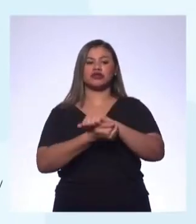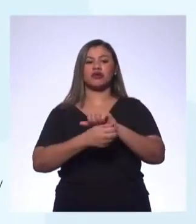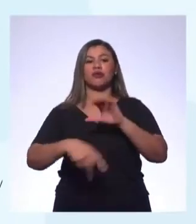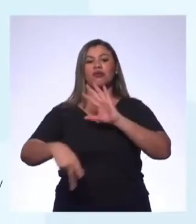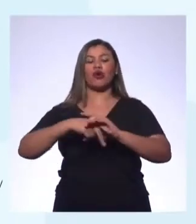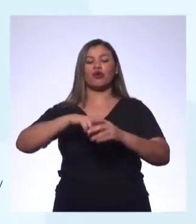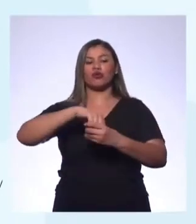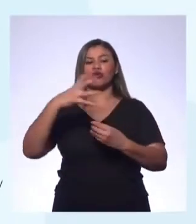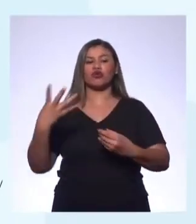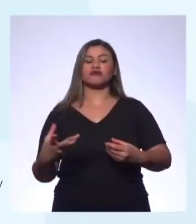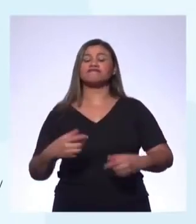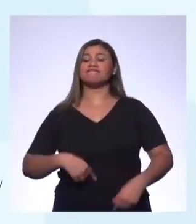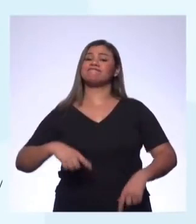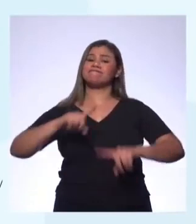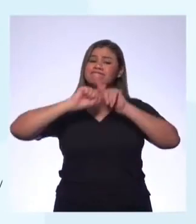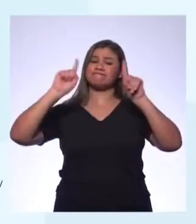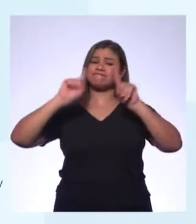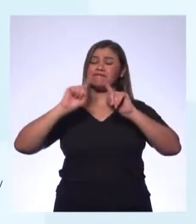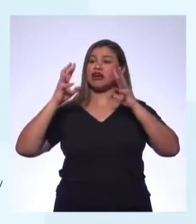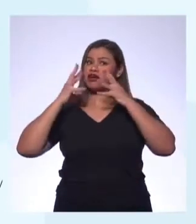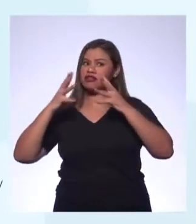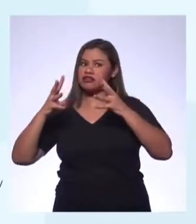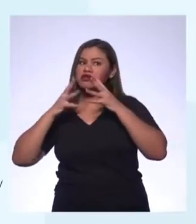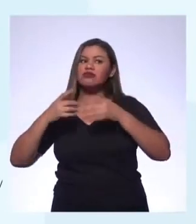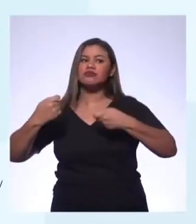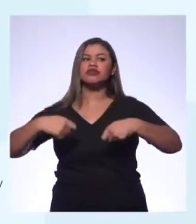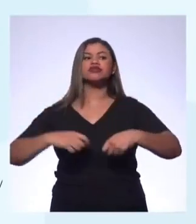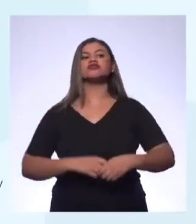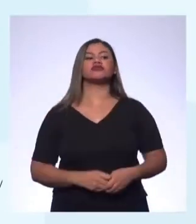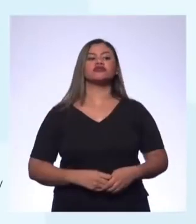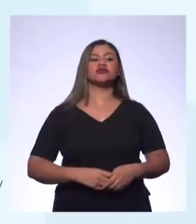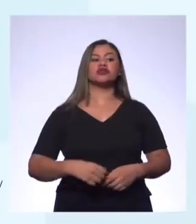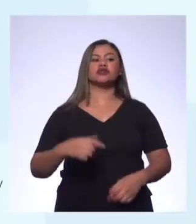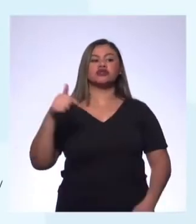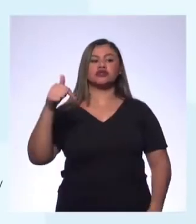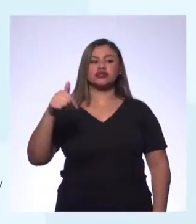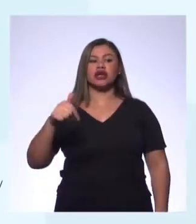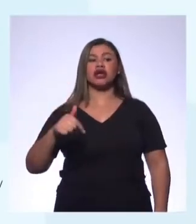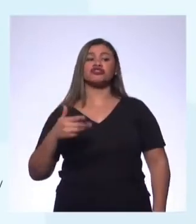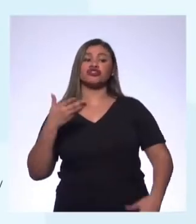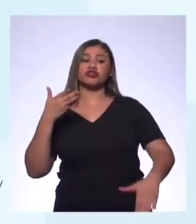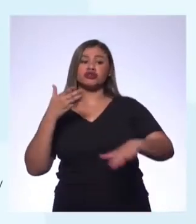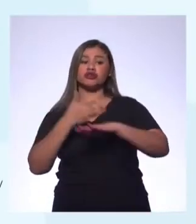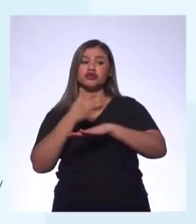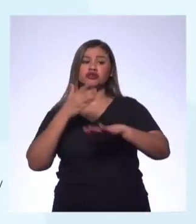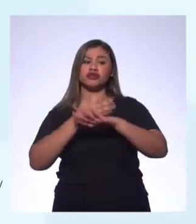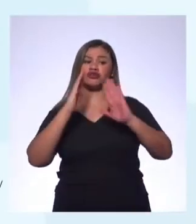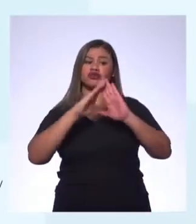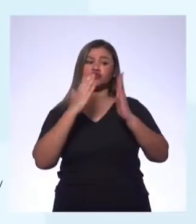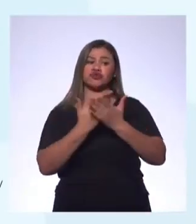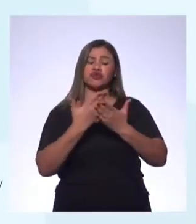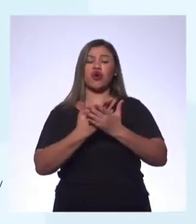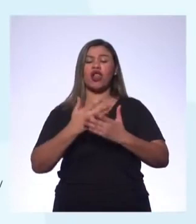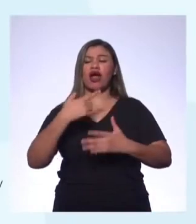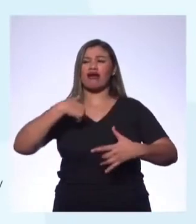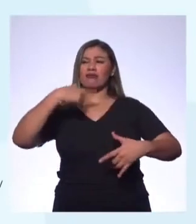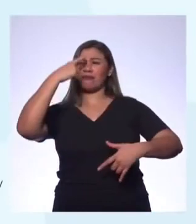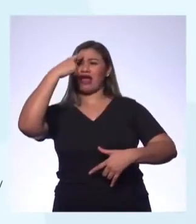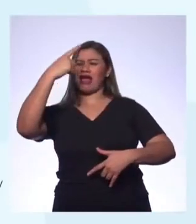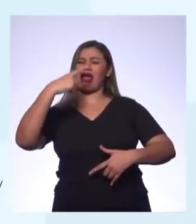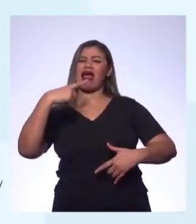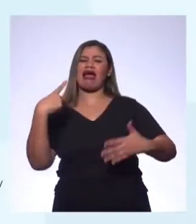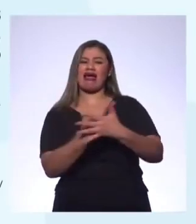em suas queixas e reclamações. 7. Recorrer às autoridades escolares quando se julgar prejudicado em